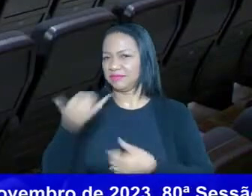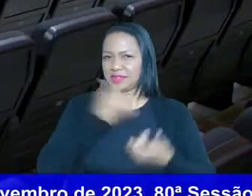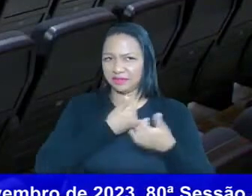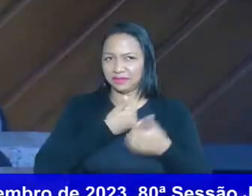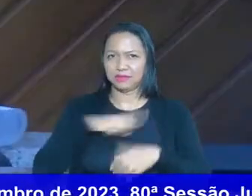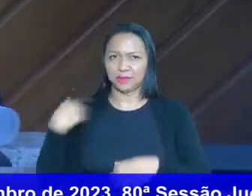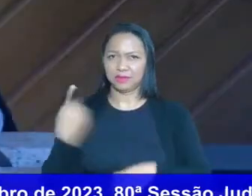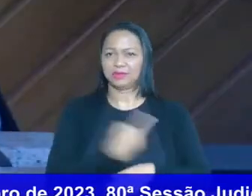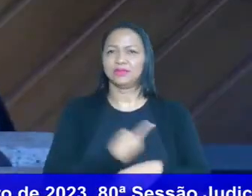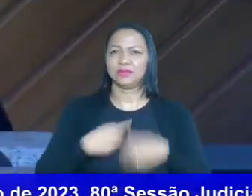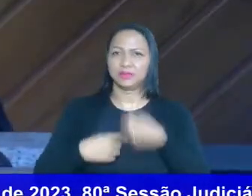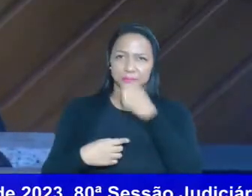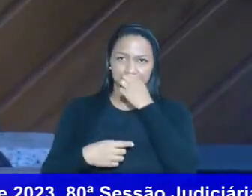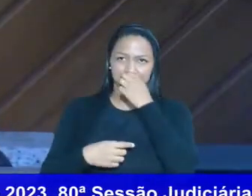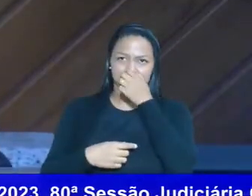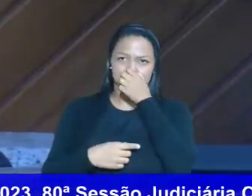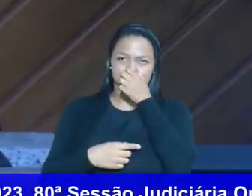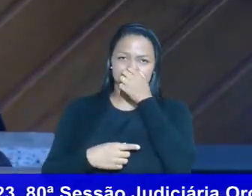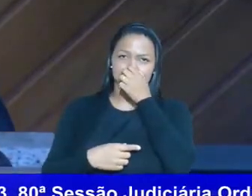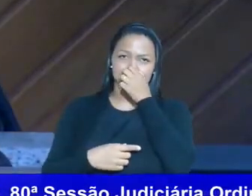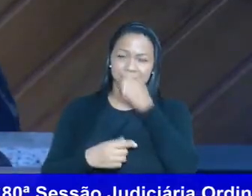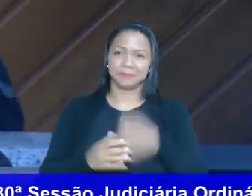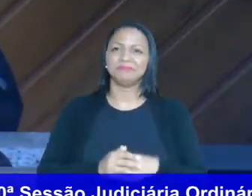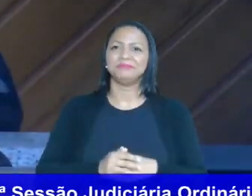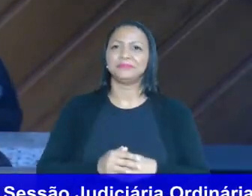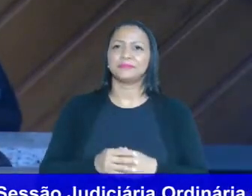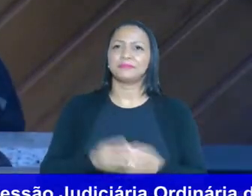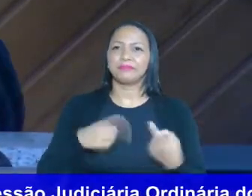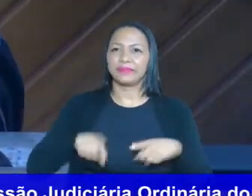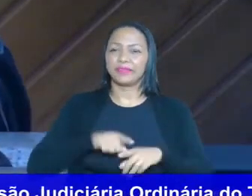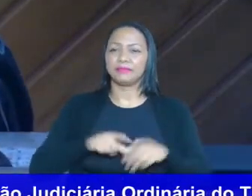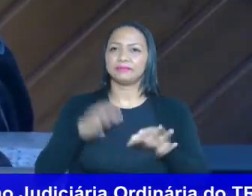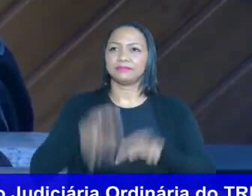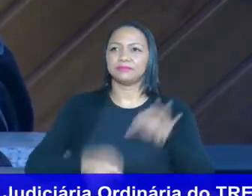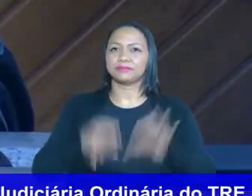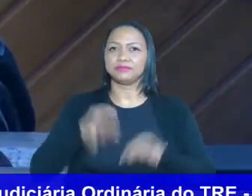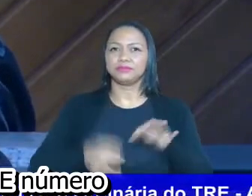aí. Um abraço. Estamos em julgamento